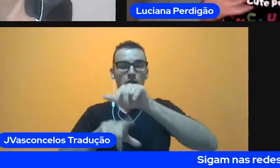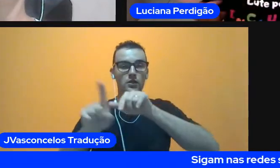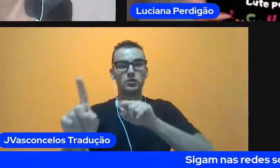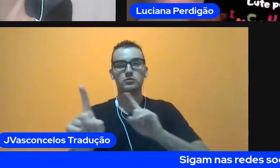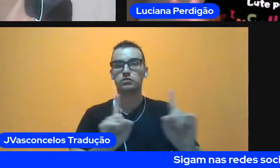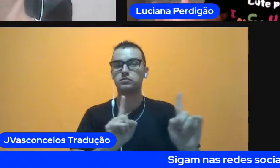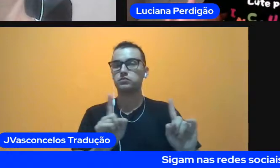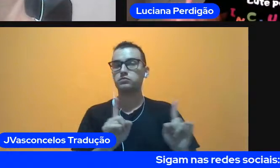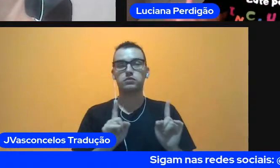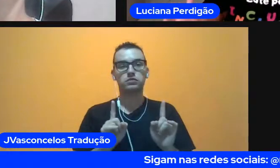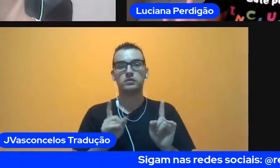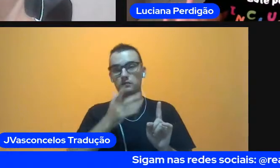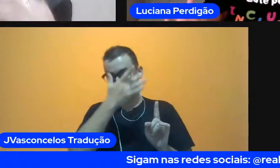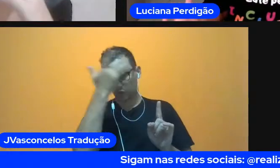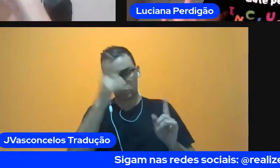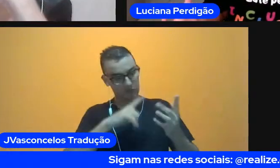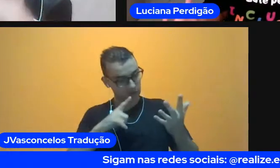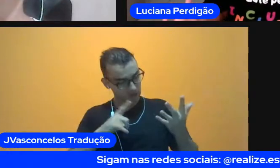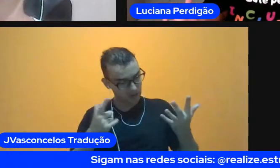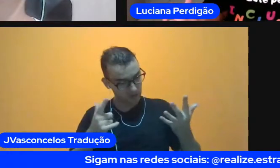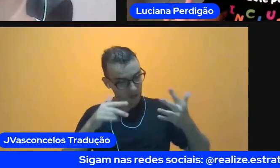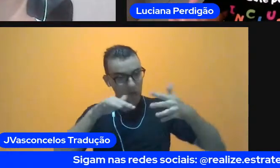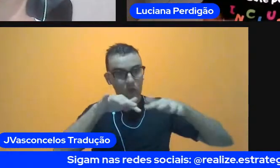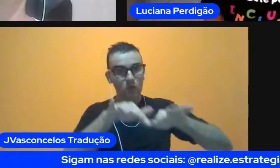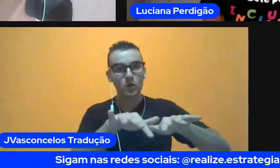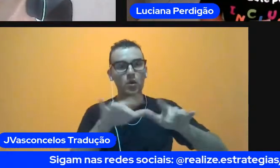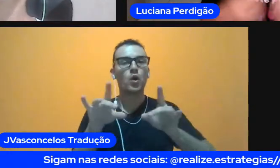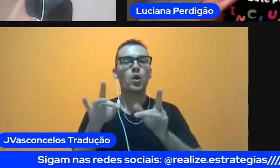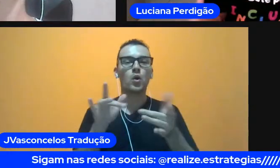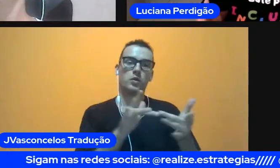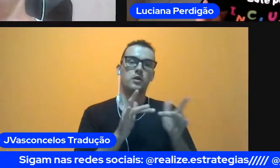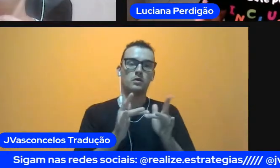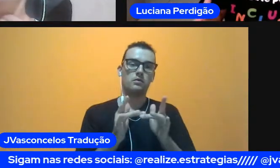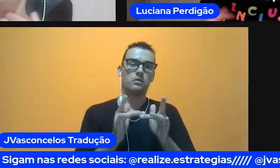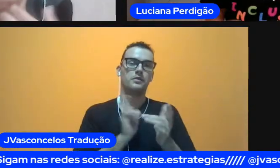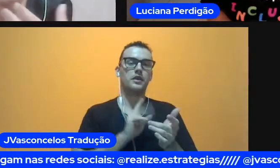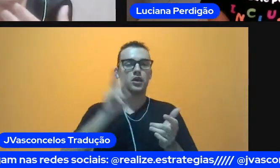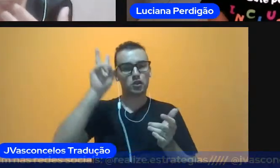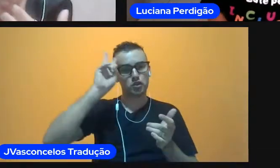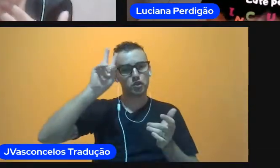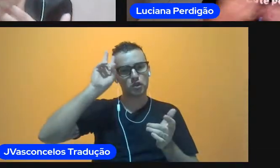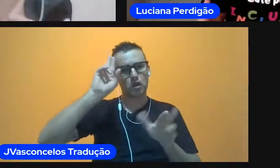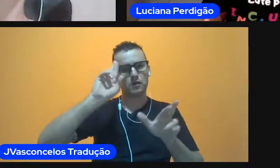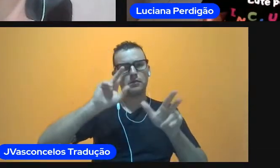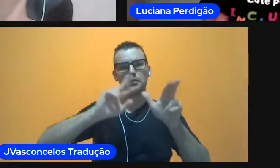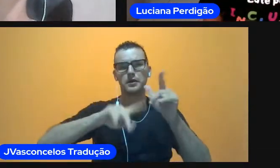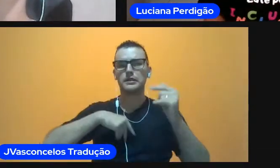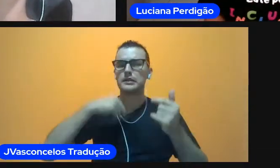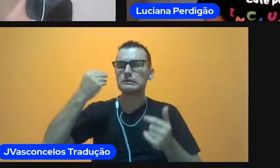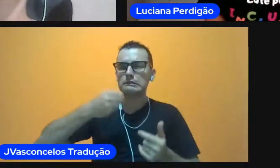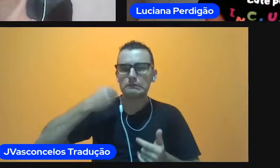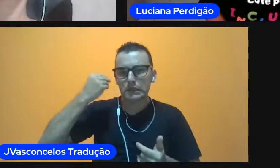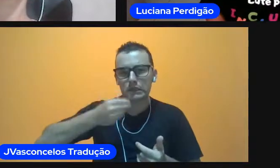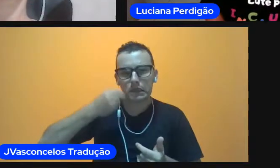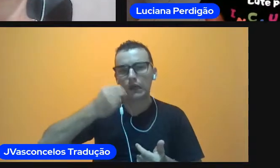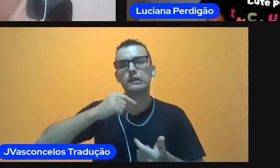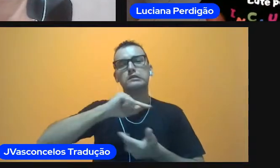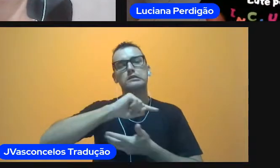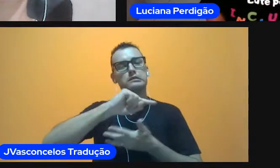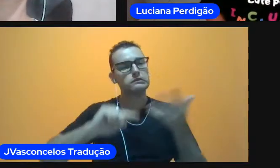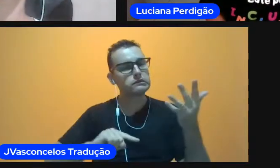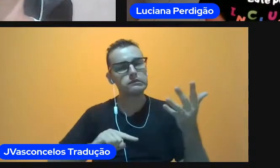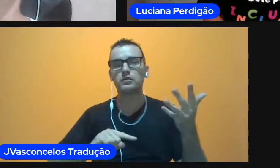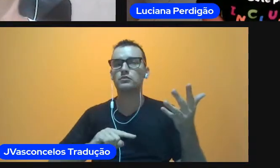tá todo mundo envolvido, de alguma forma, com a inclusão. Então, tem histórias, tem vivências que, assim,